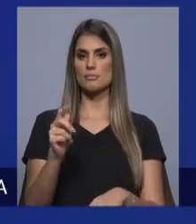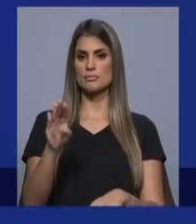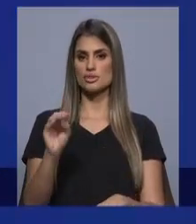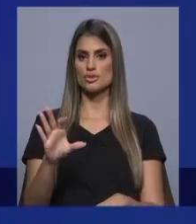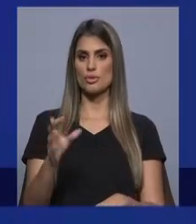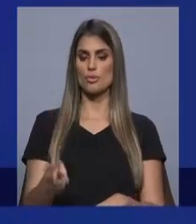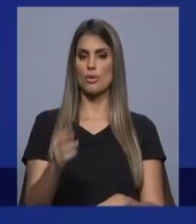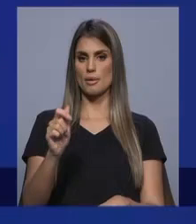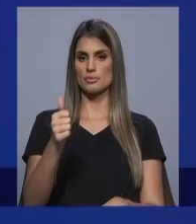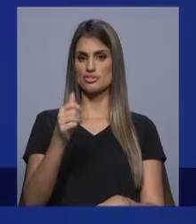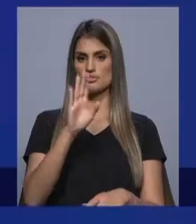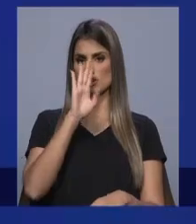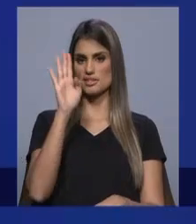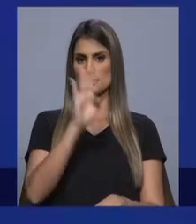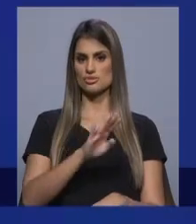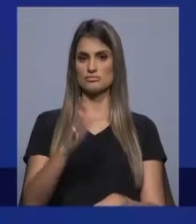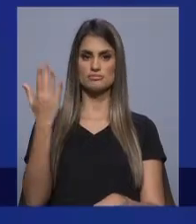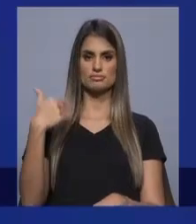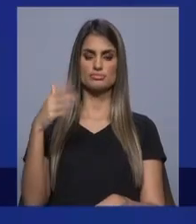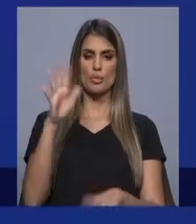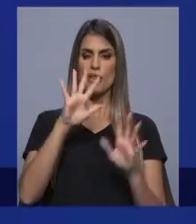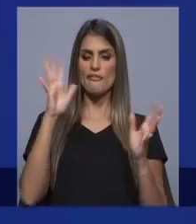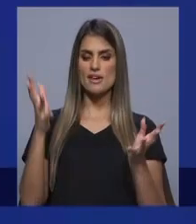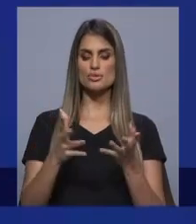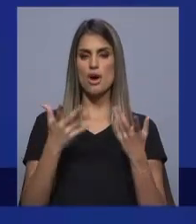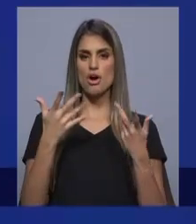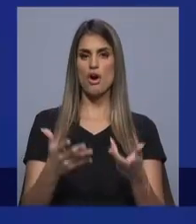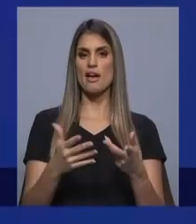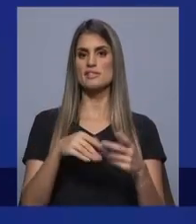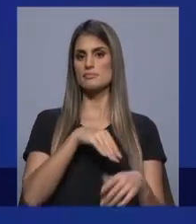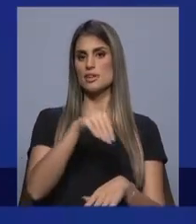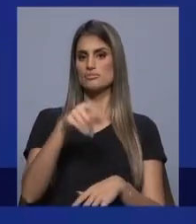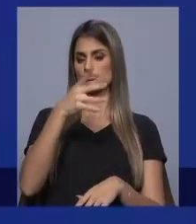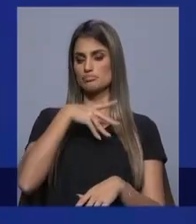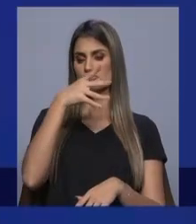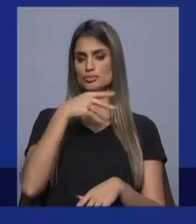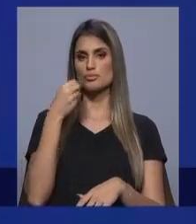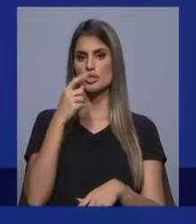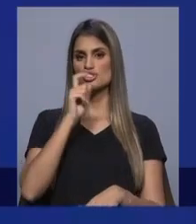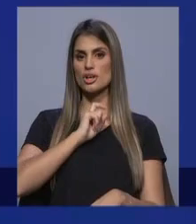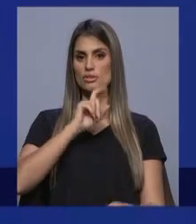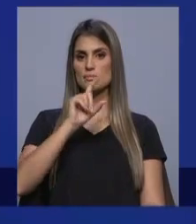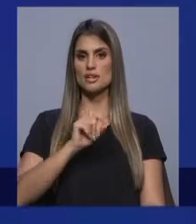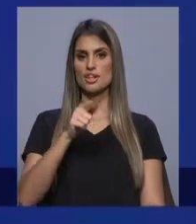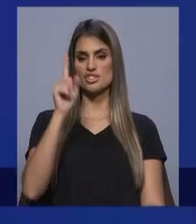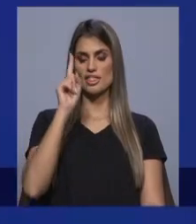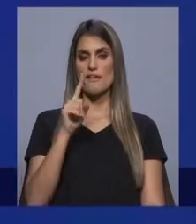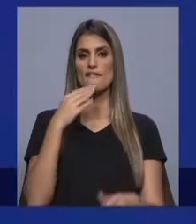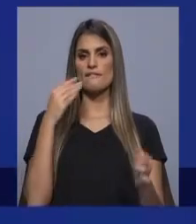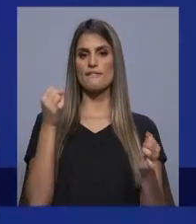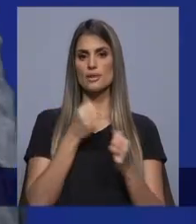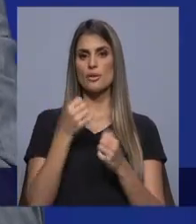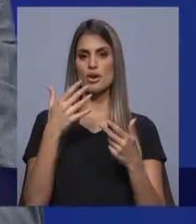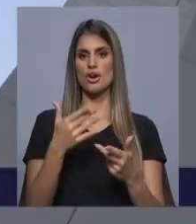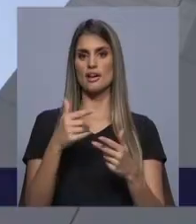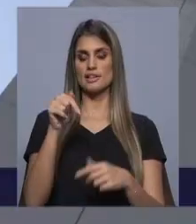que ia trazer muita coisa dos primórdios do universo, mas hoje as sementes. Conta-nos lá, como é que é isso? E gelo, ainda por cima neste dia frio, pelo menos aqui na cidade do